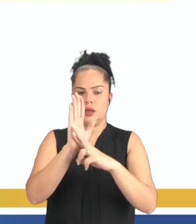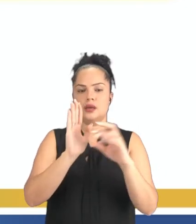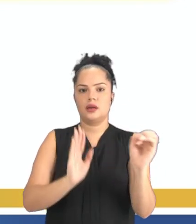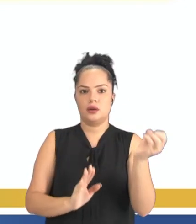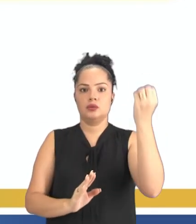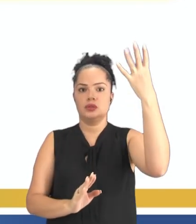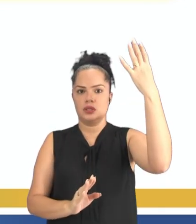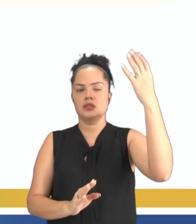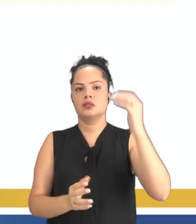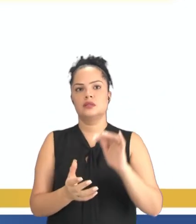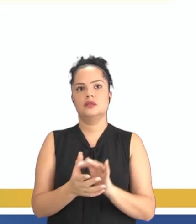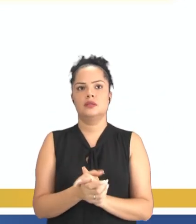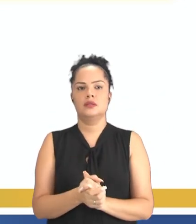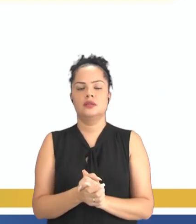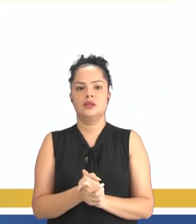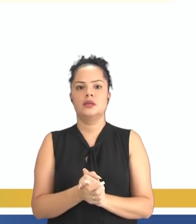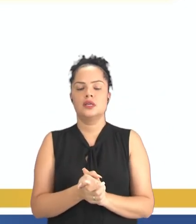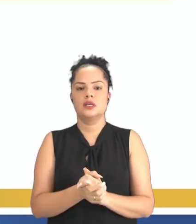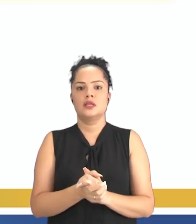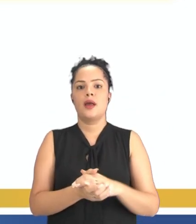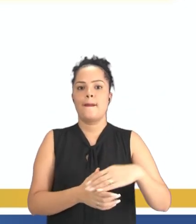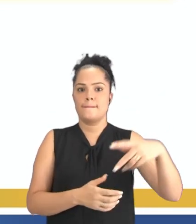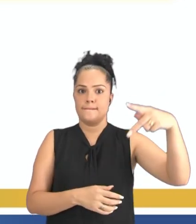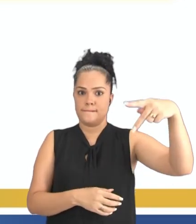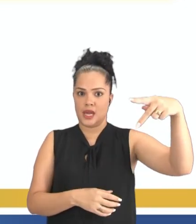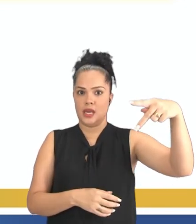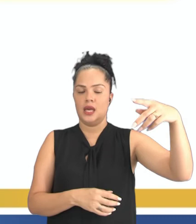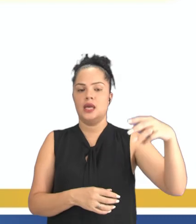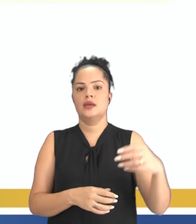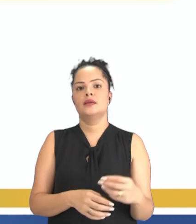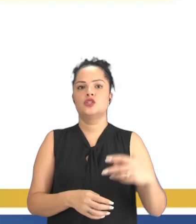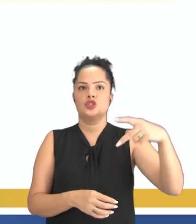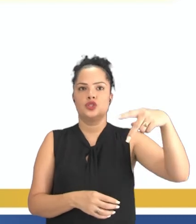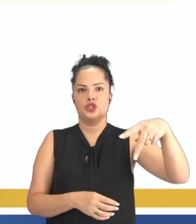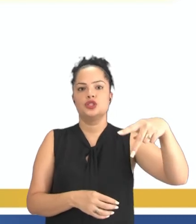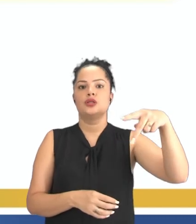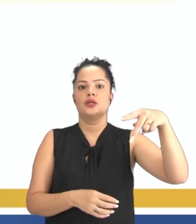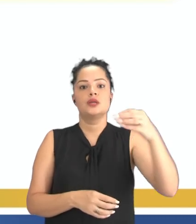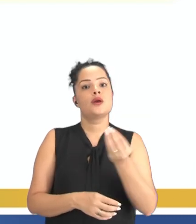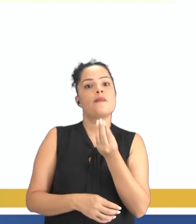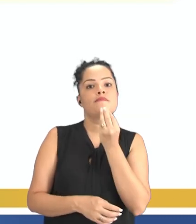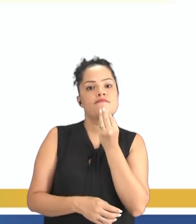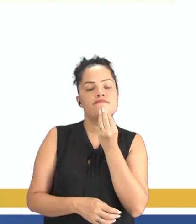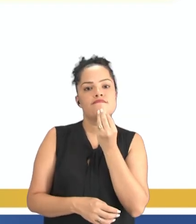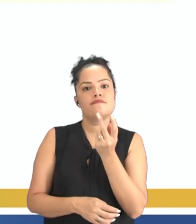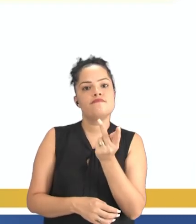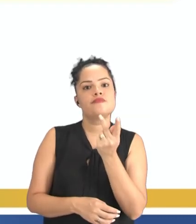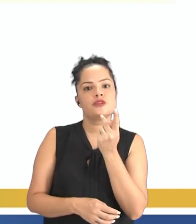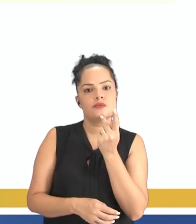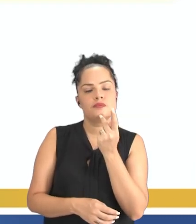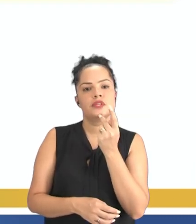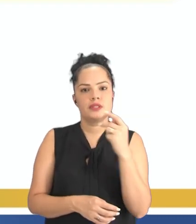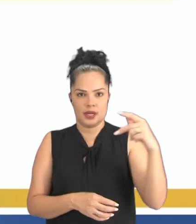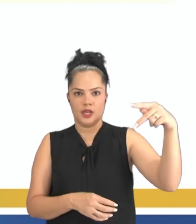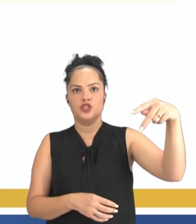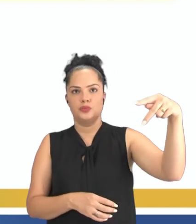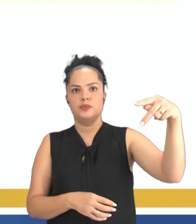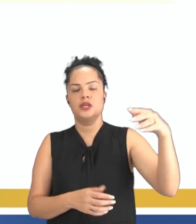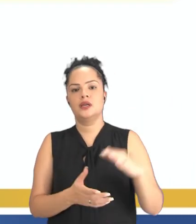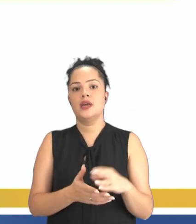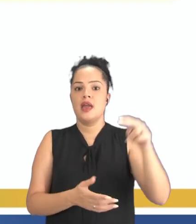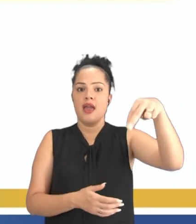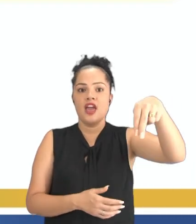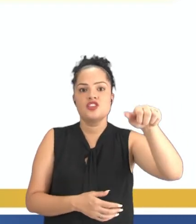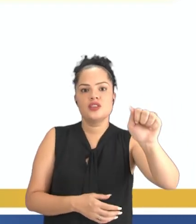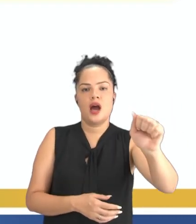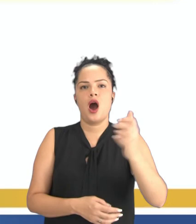evento A. Né? Sendo P a probabilidade, NA o número de resultados favoráveis, aquilo que te interessa,